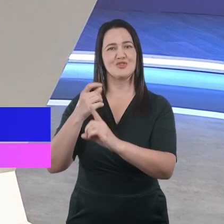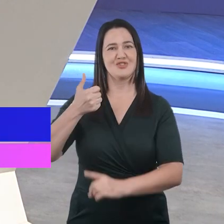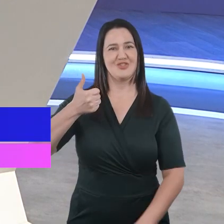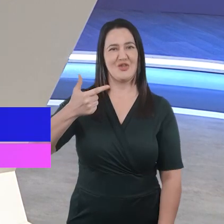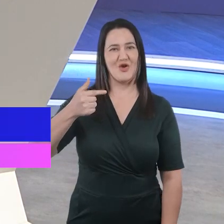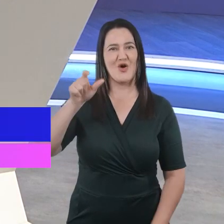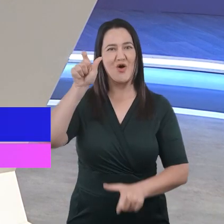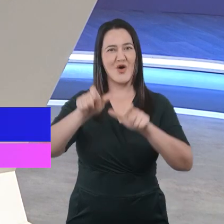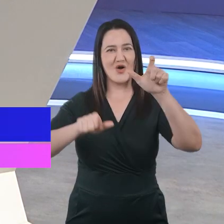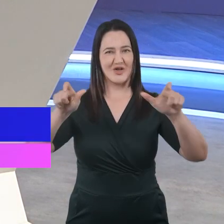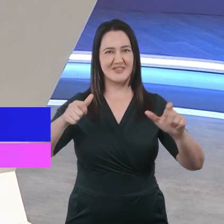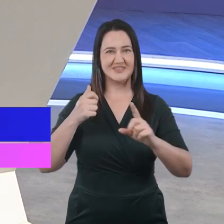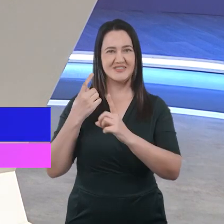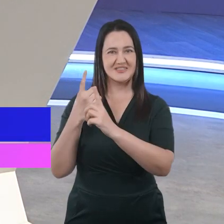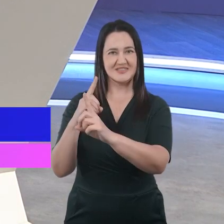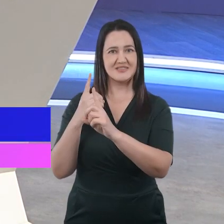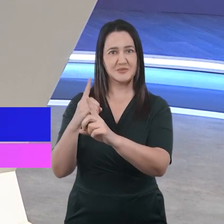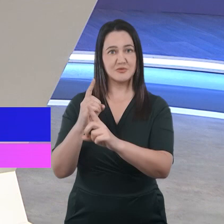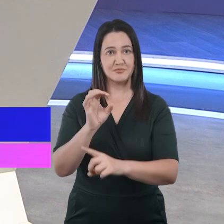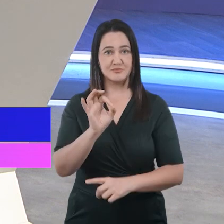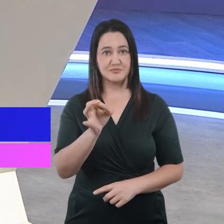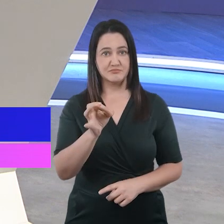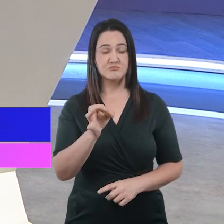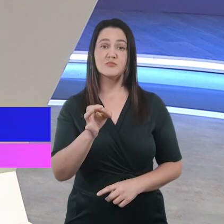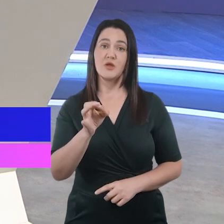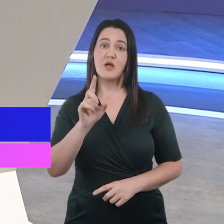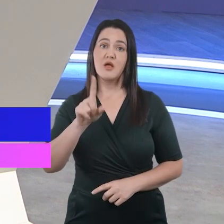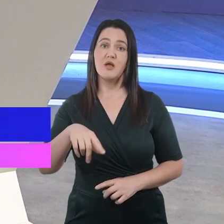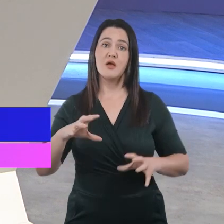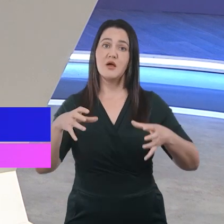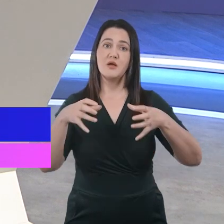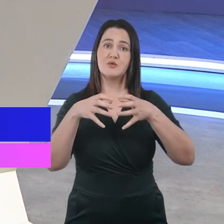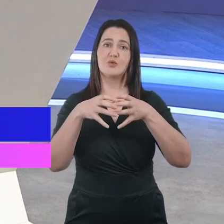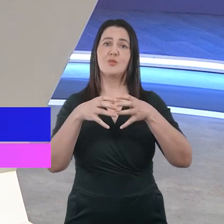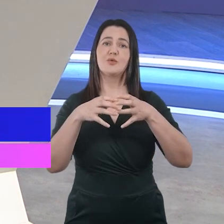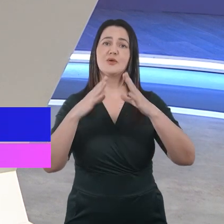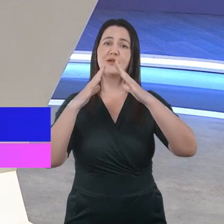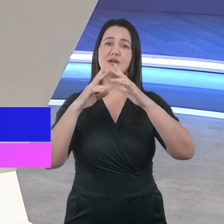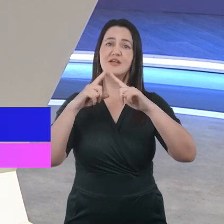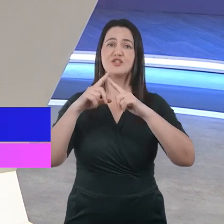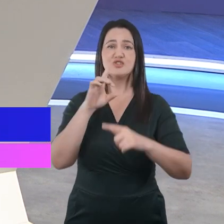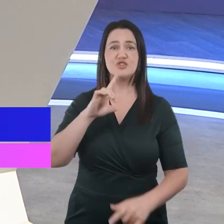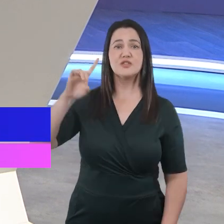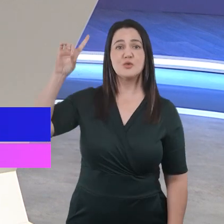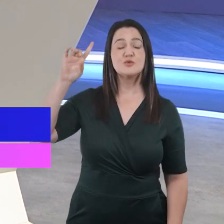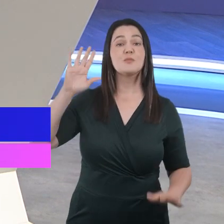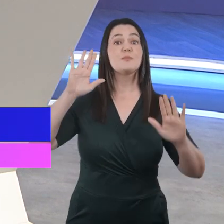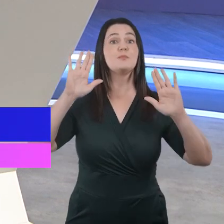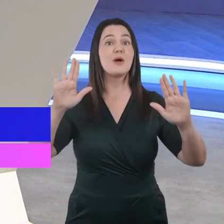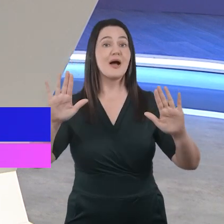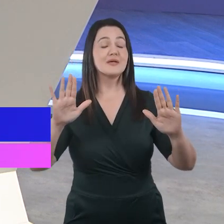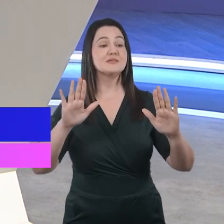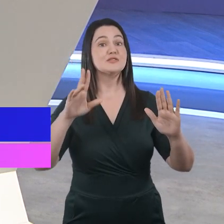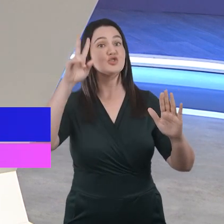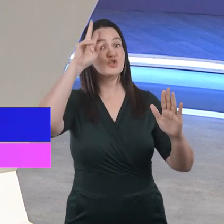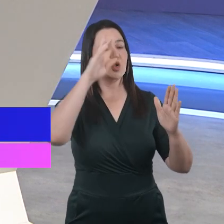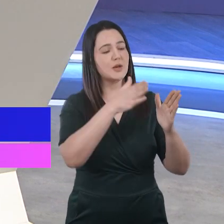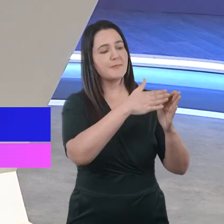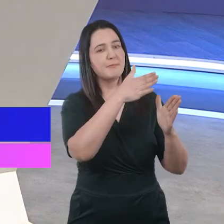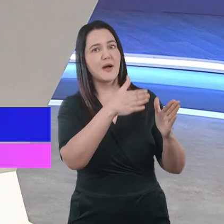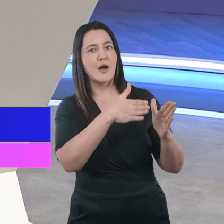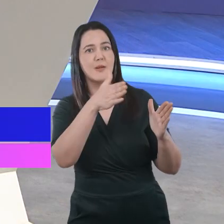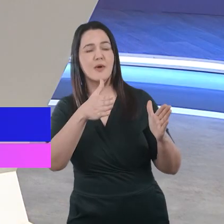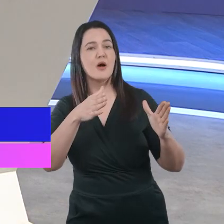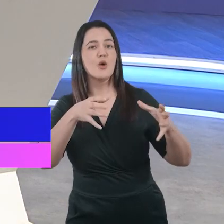discípulos. Esta era a igreja de Deus. Mas em um determinado momento da história, essa igreja